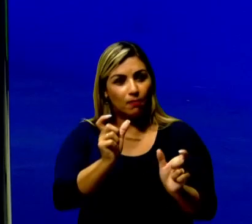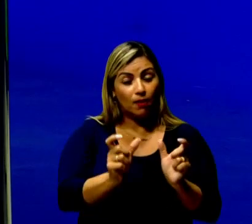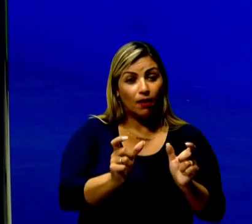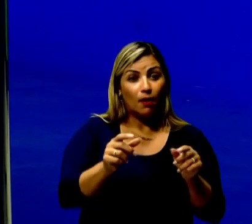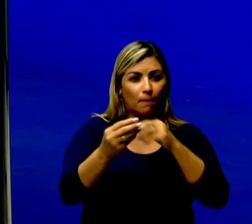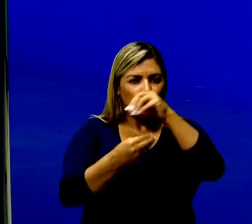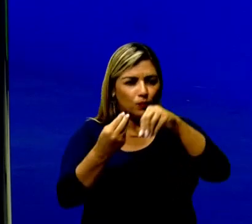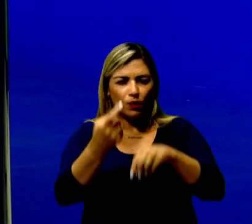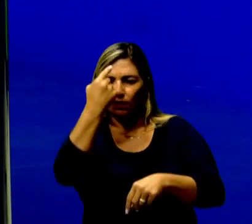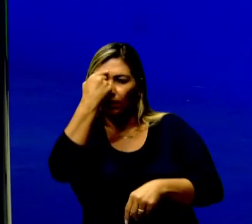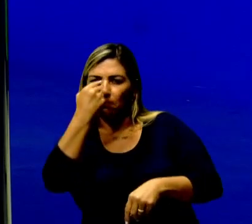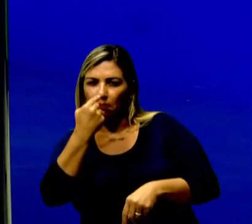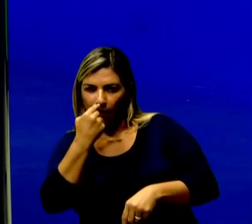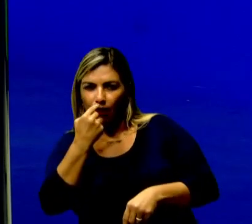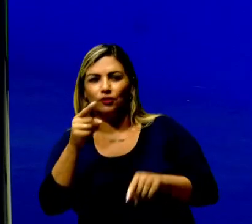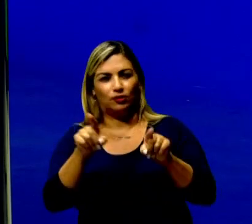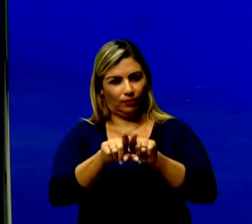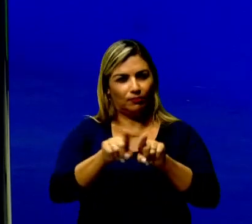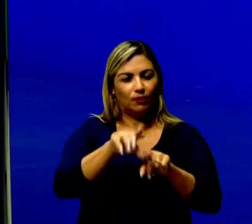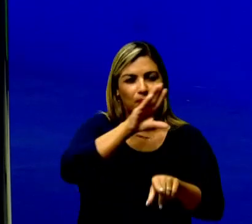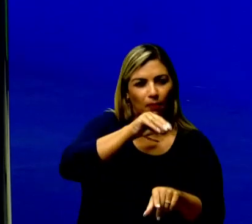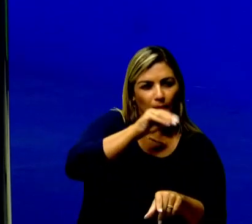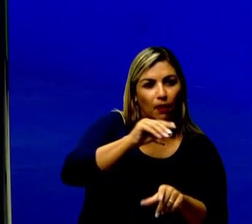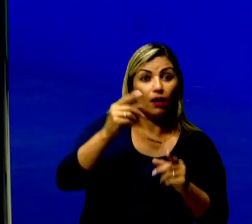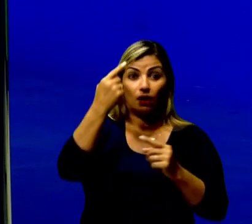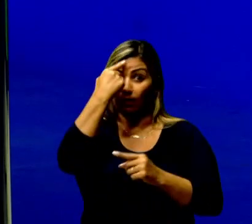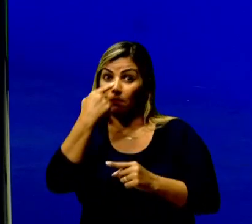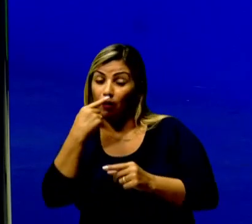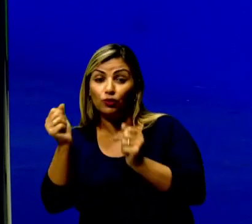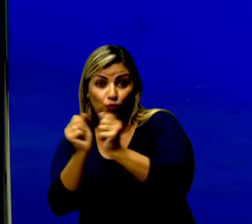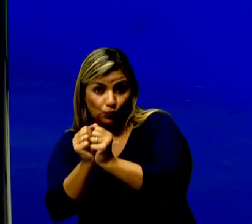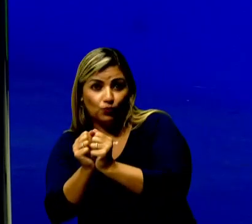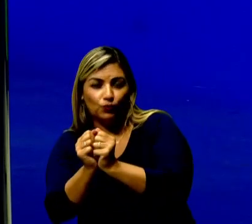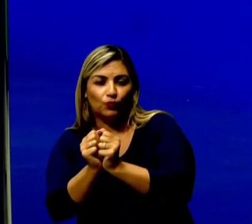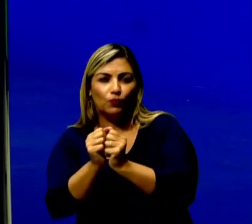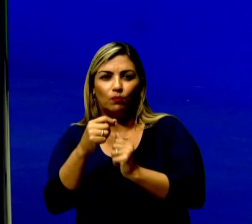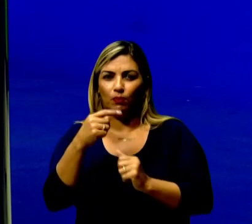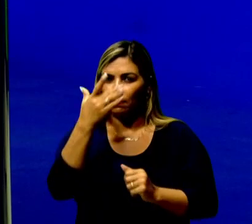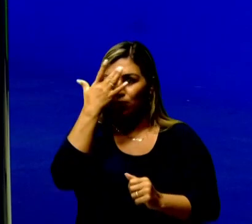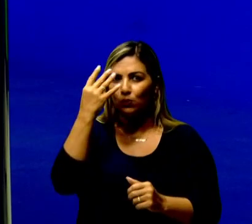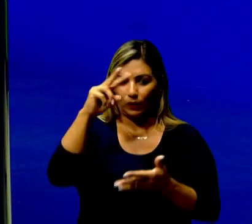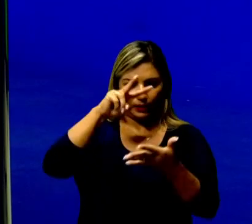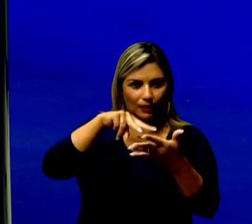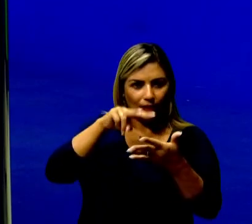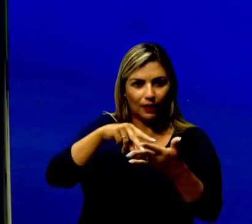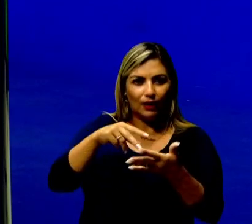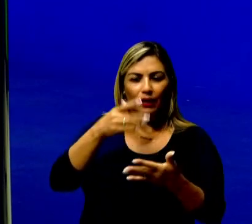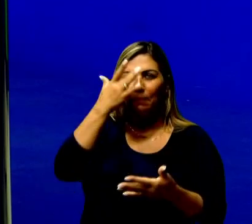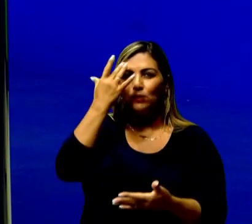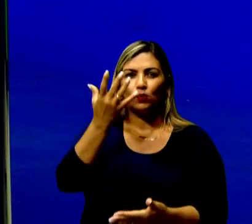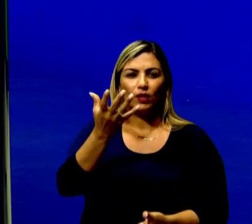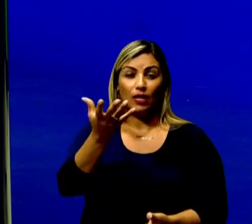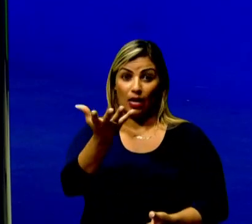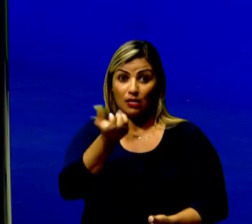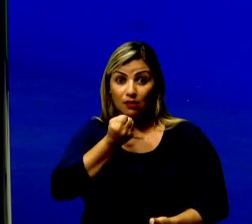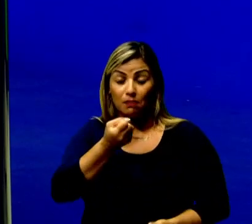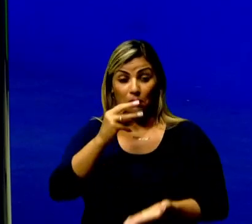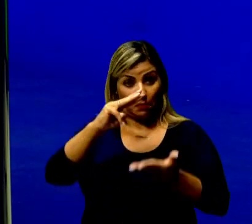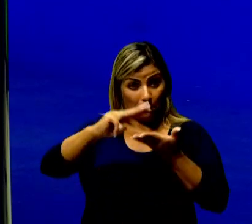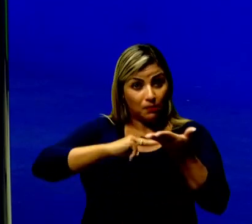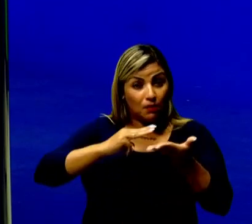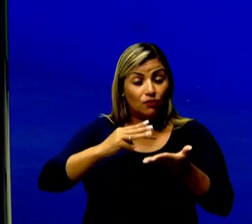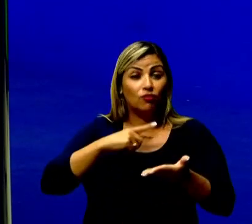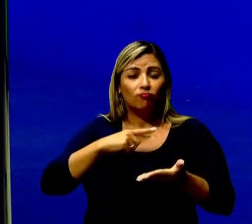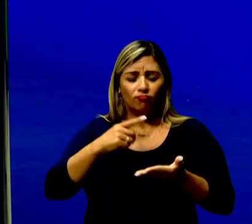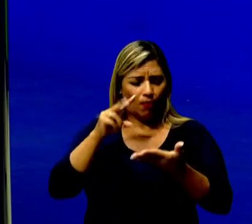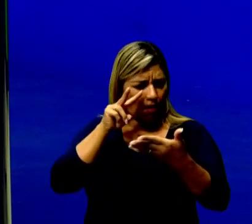verbal como da linguagem também não verbal para que o nosso interlocutor ou receptor daquela